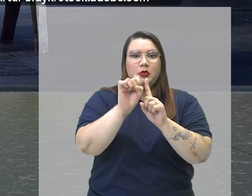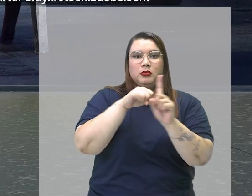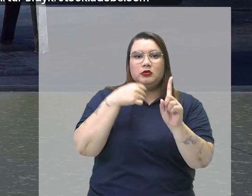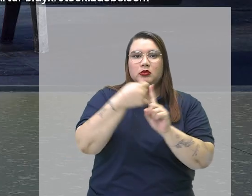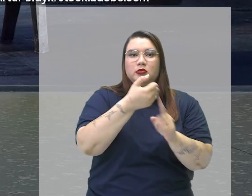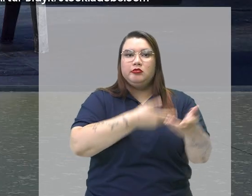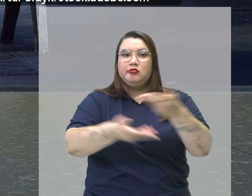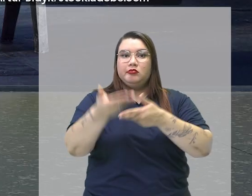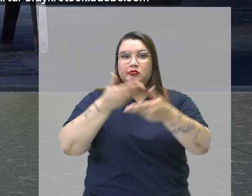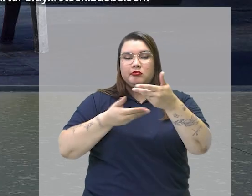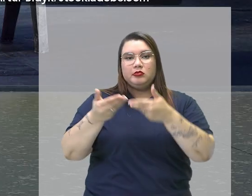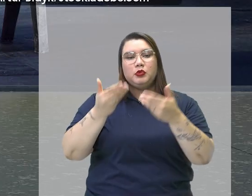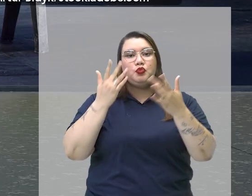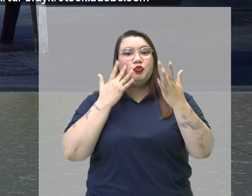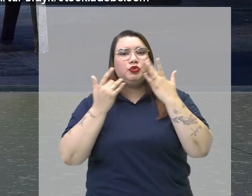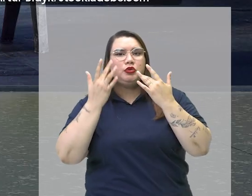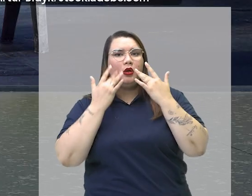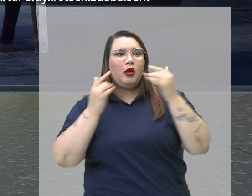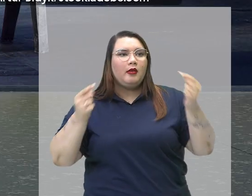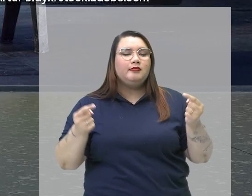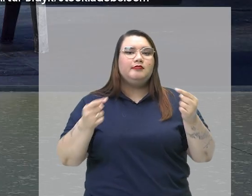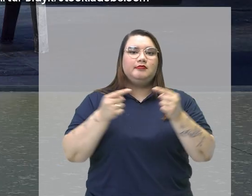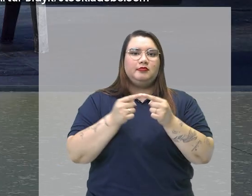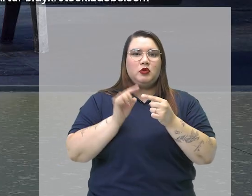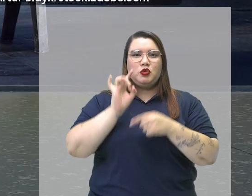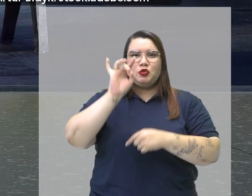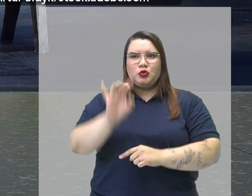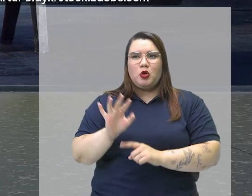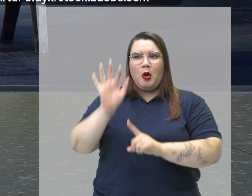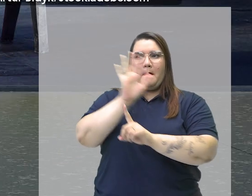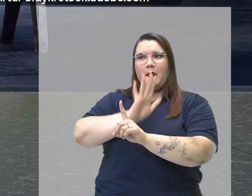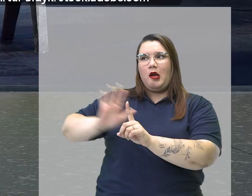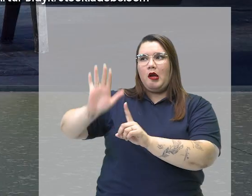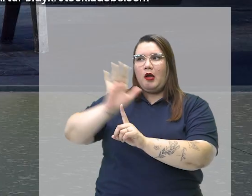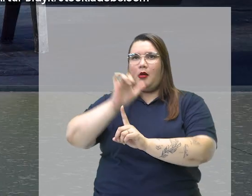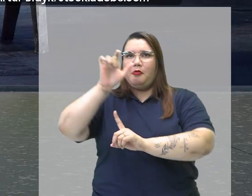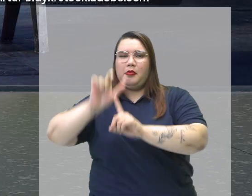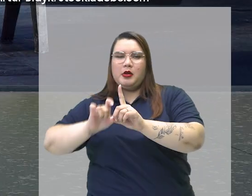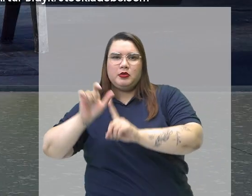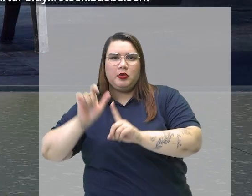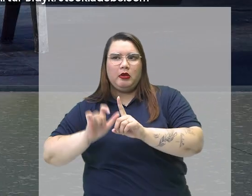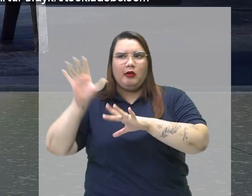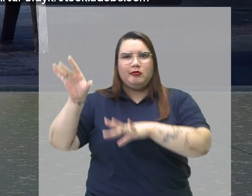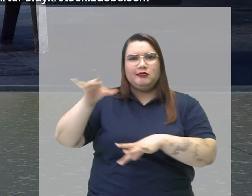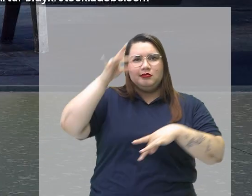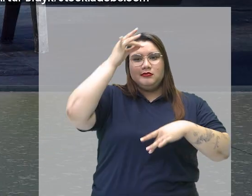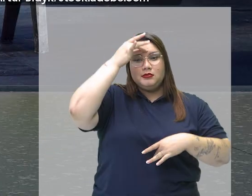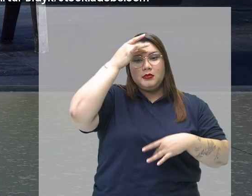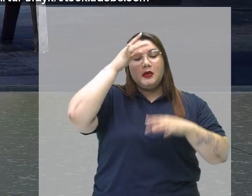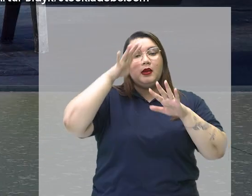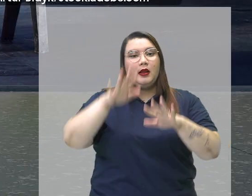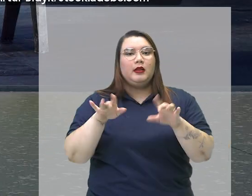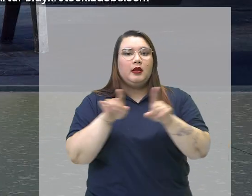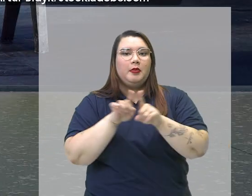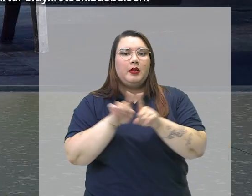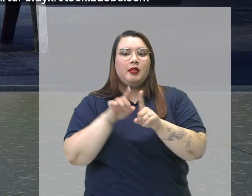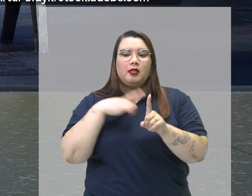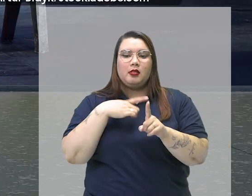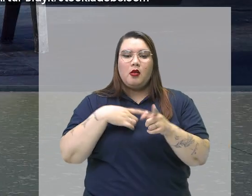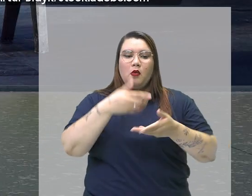com o coletivo. Então, o teatro ele vai além da questão de cena, né? Ele vai envolver essa questão